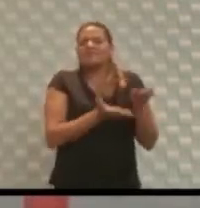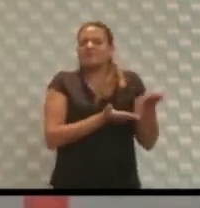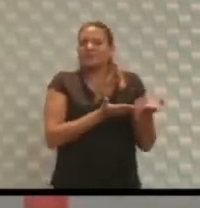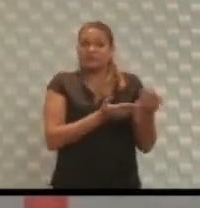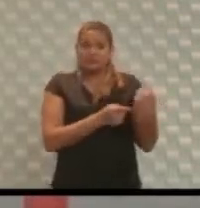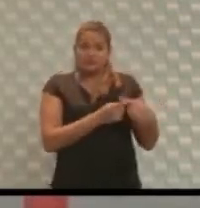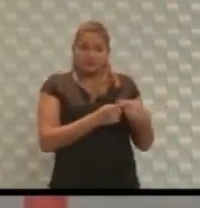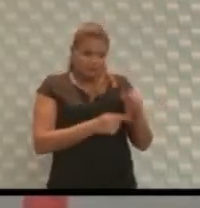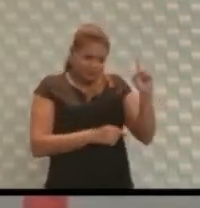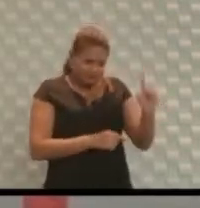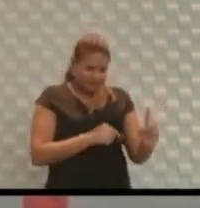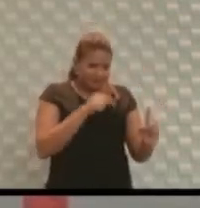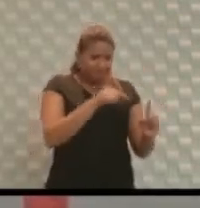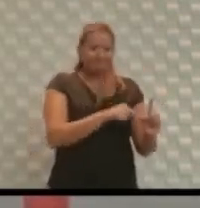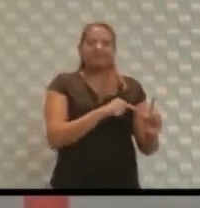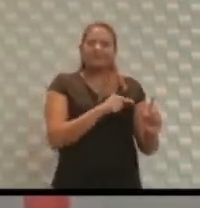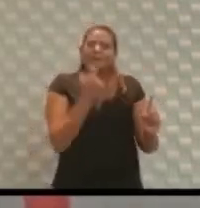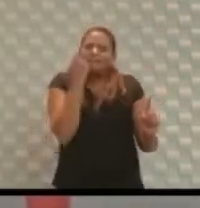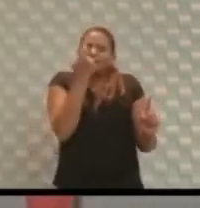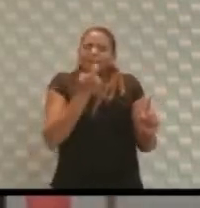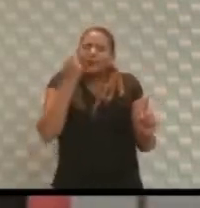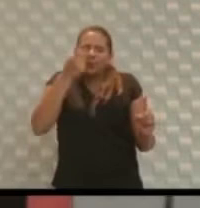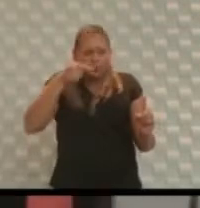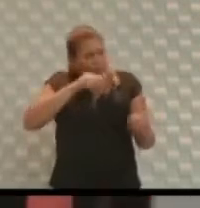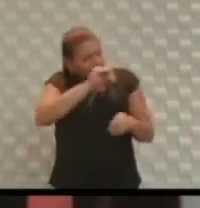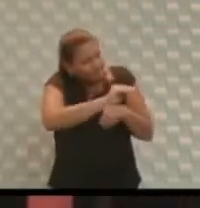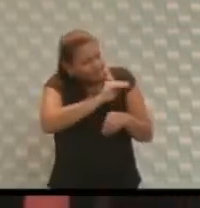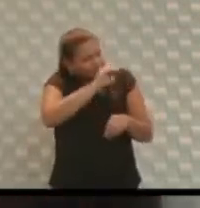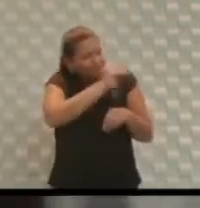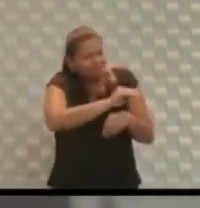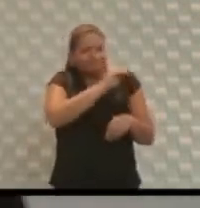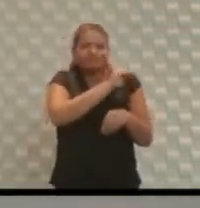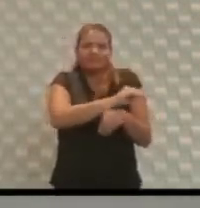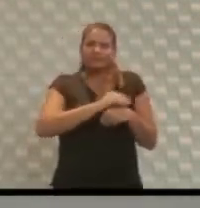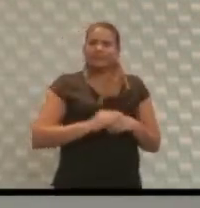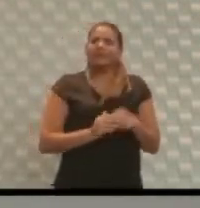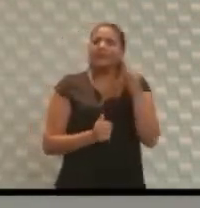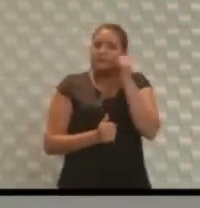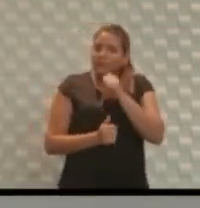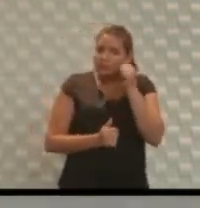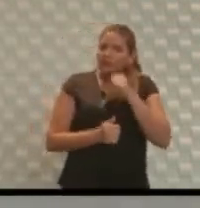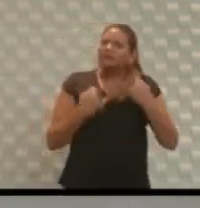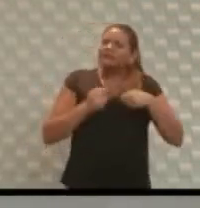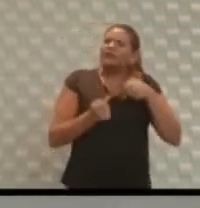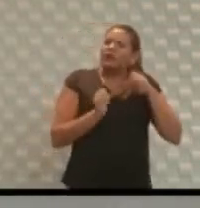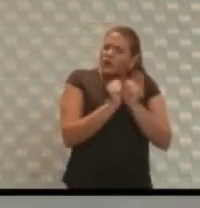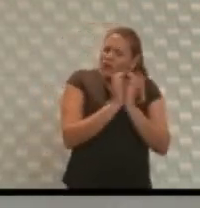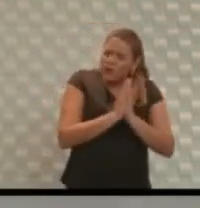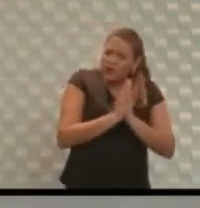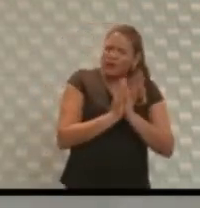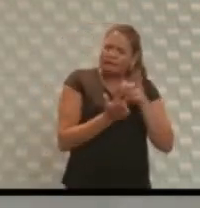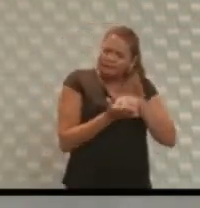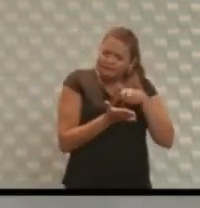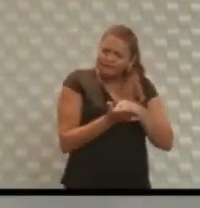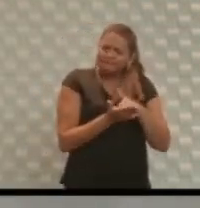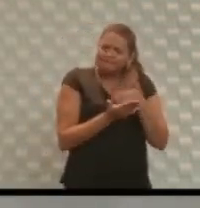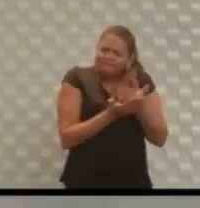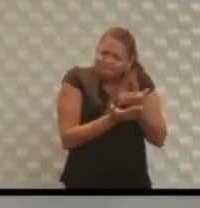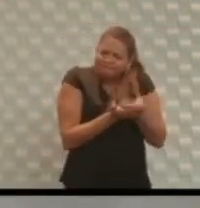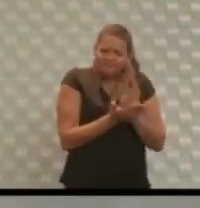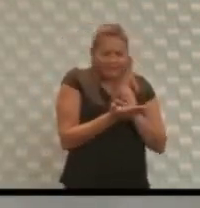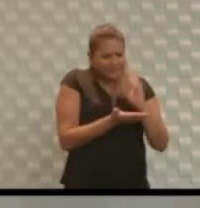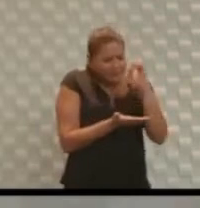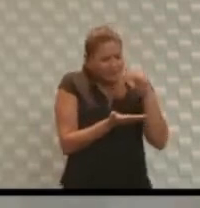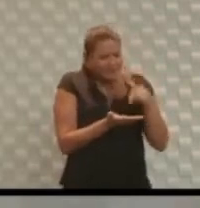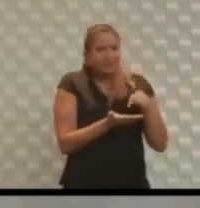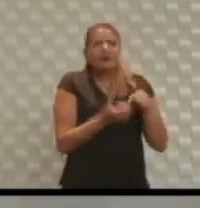preocupa com a vida espiritual dela, né? pela água que é a palavra de Deus. Você sabe que